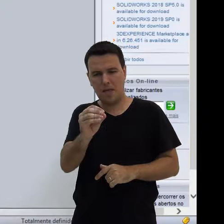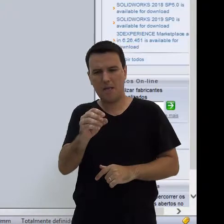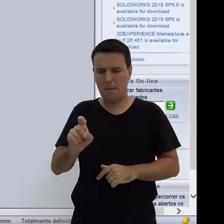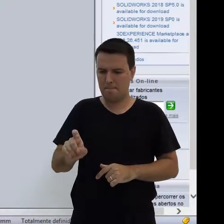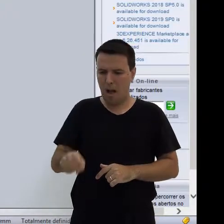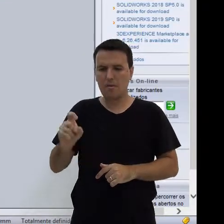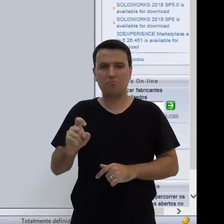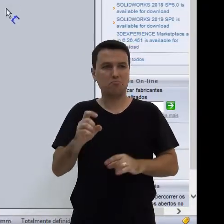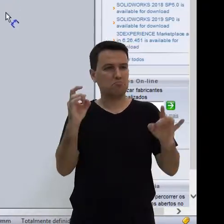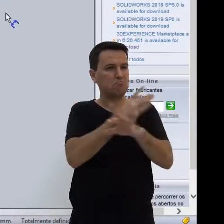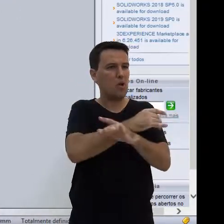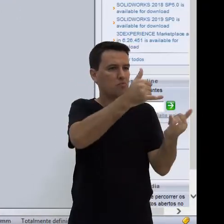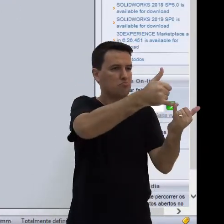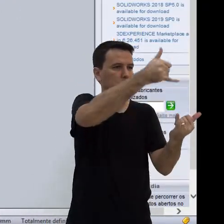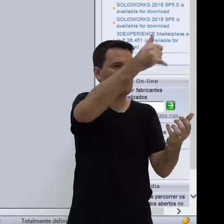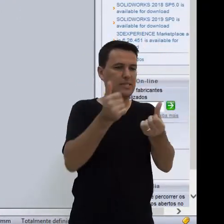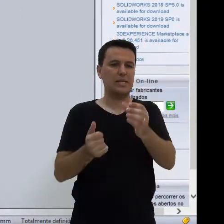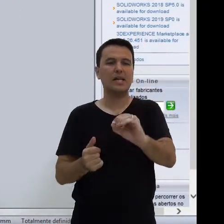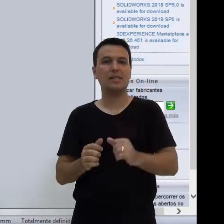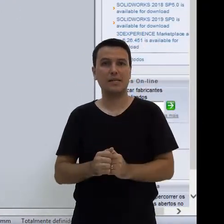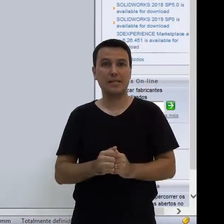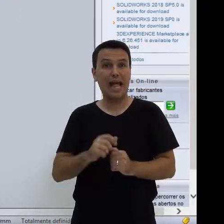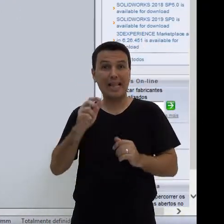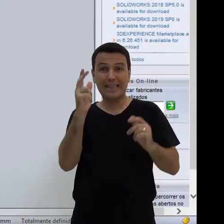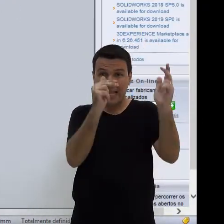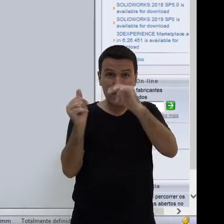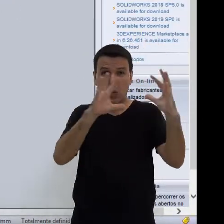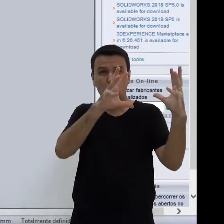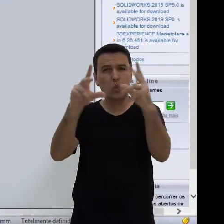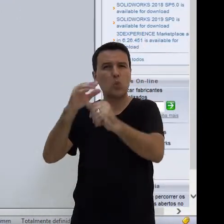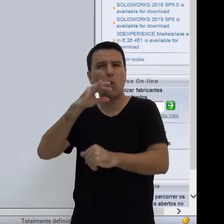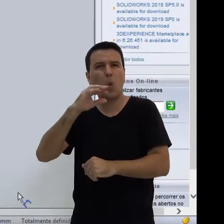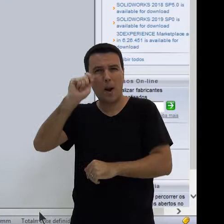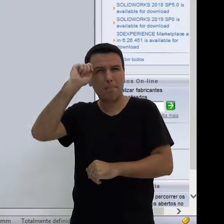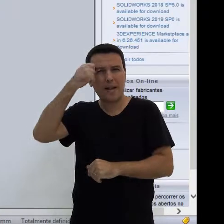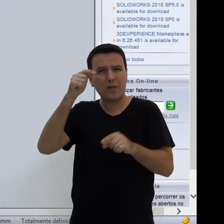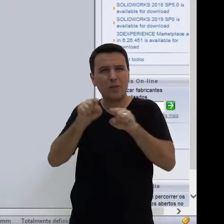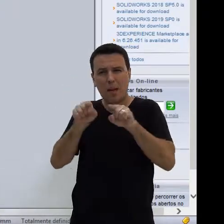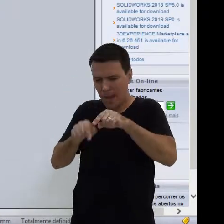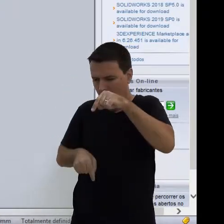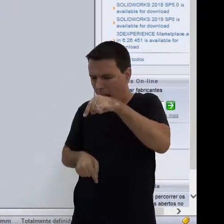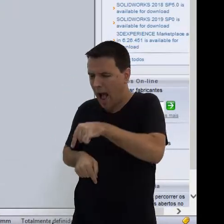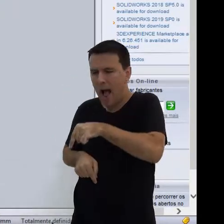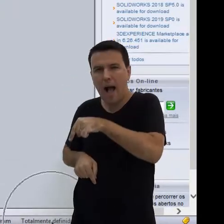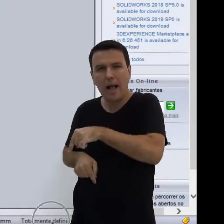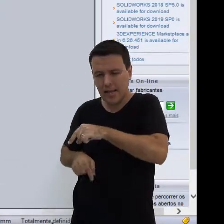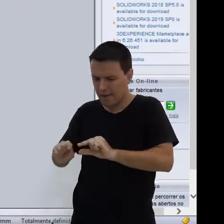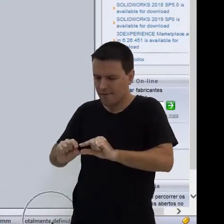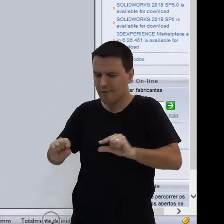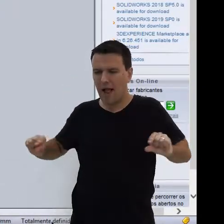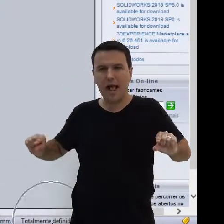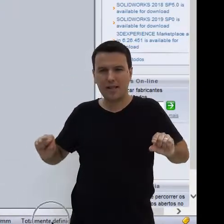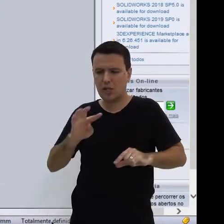Enter. Pronto. Quando o seu desenho fica todo preto E aqui embaixo aparece escrito